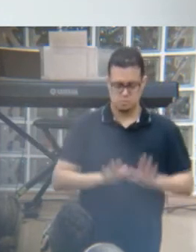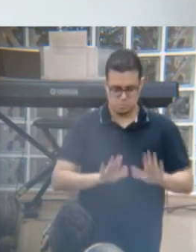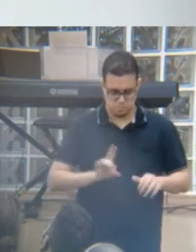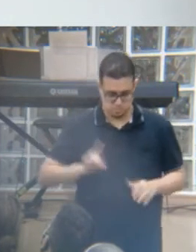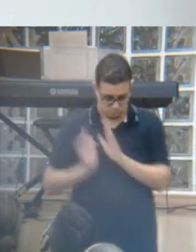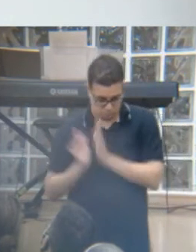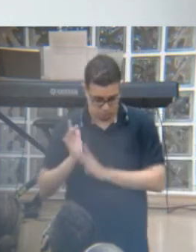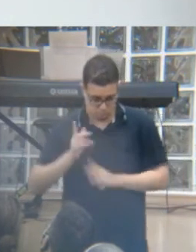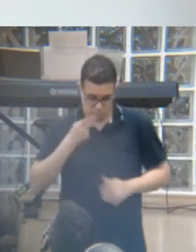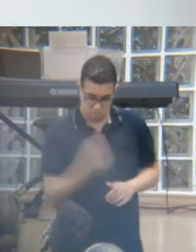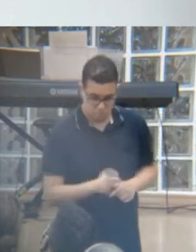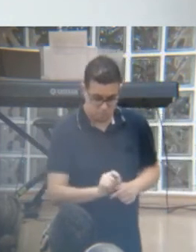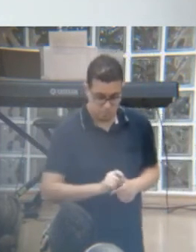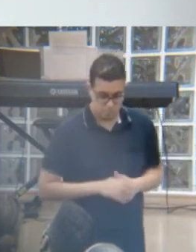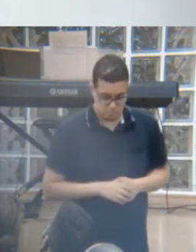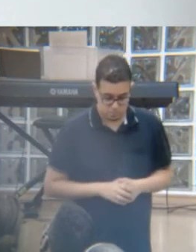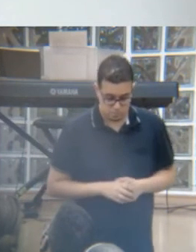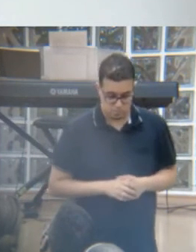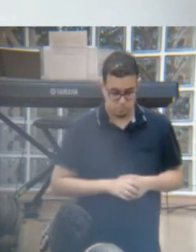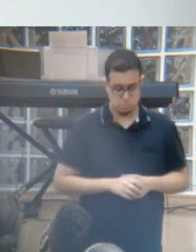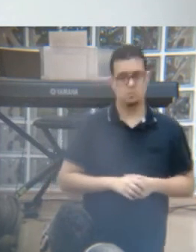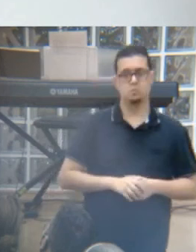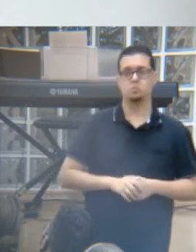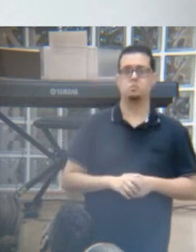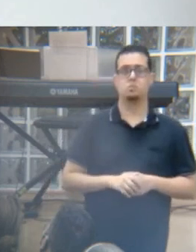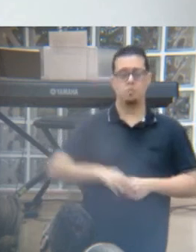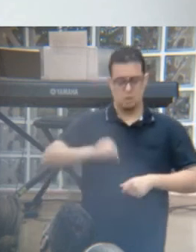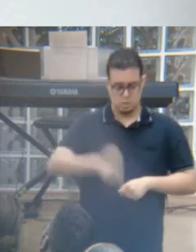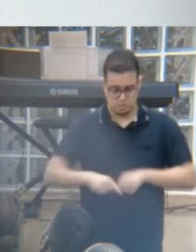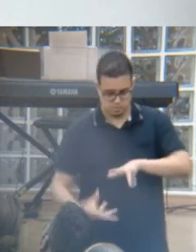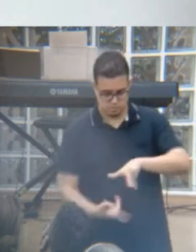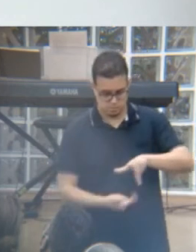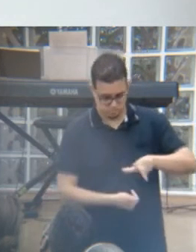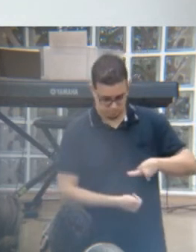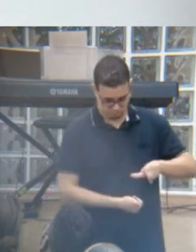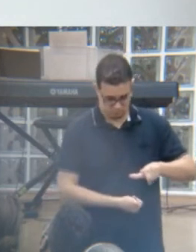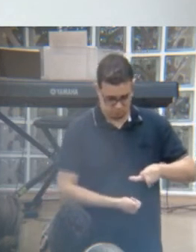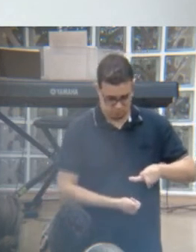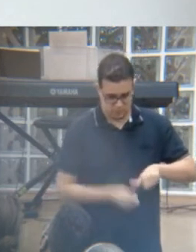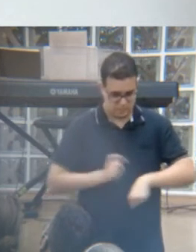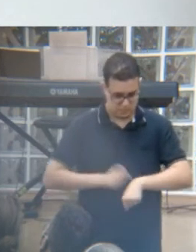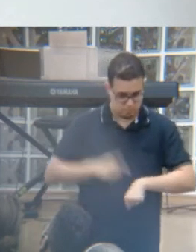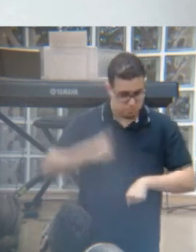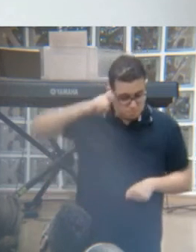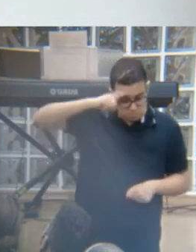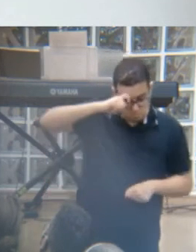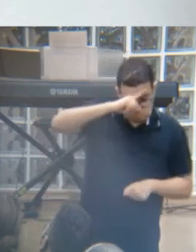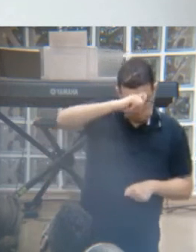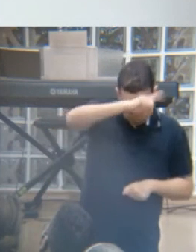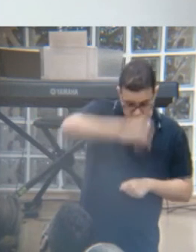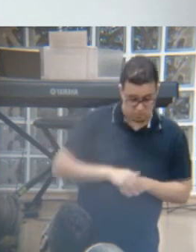que nunca houve na terra tempos tão difíceis quanto